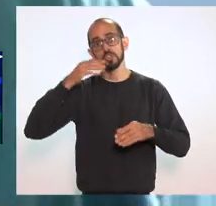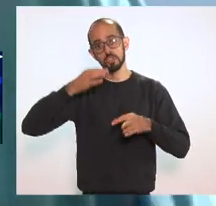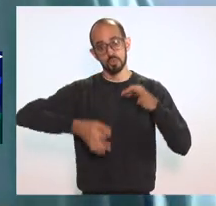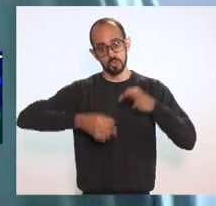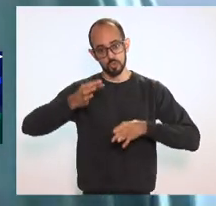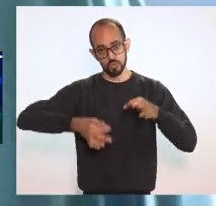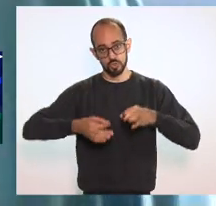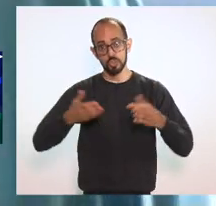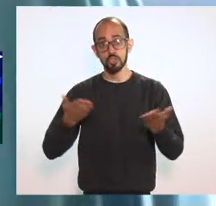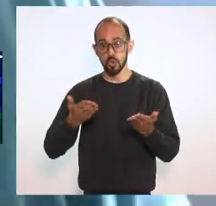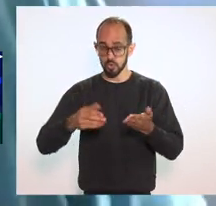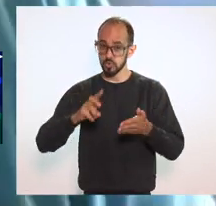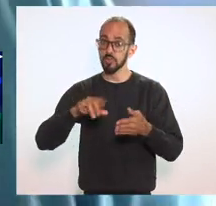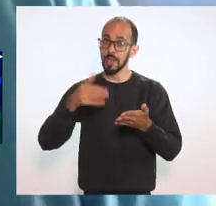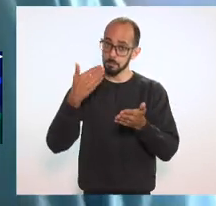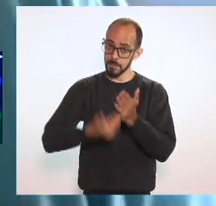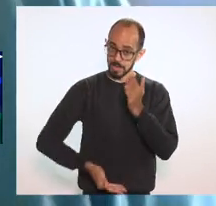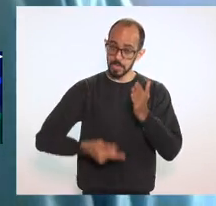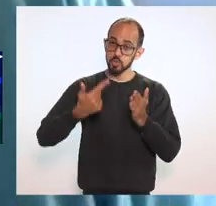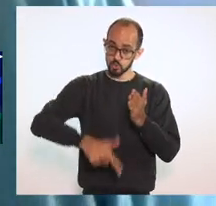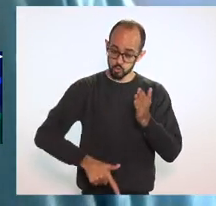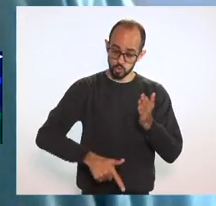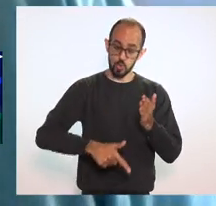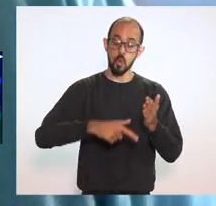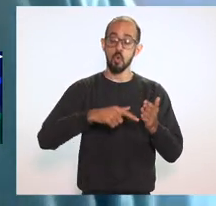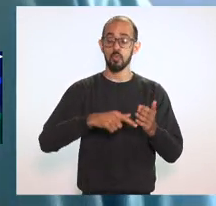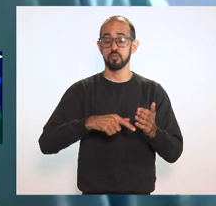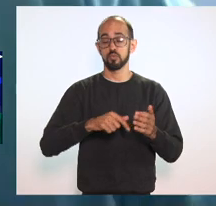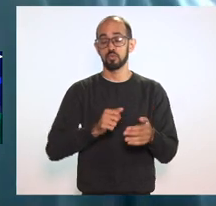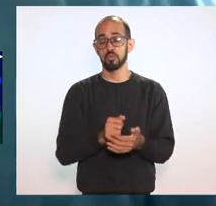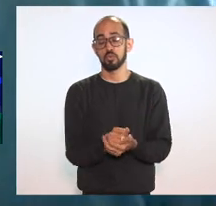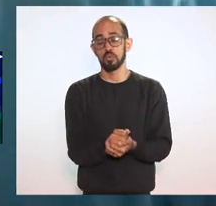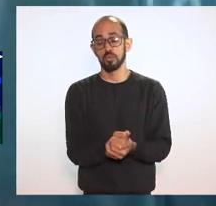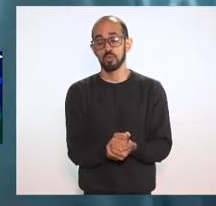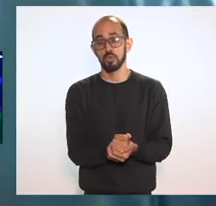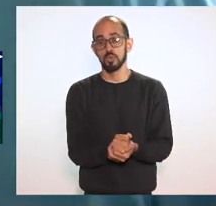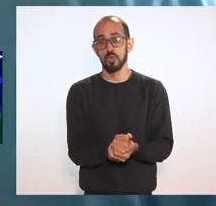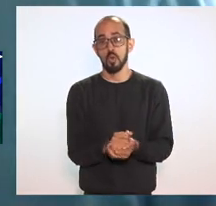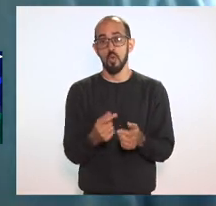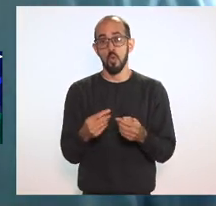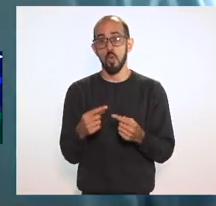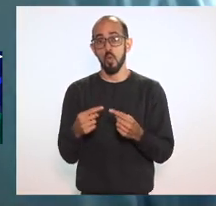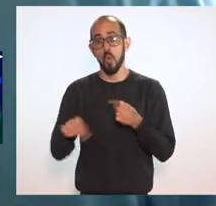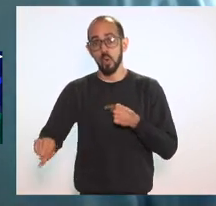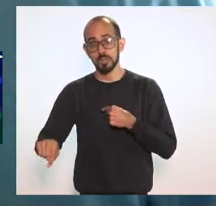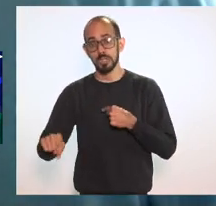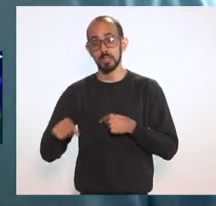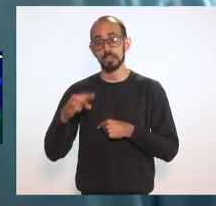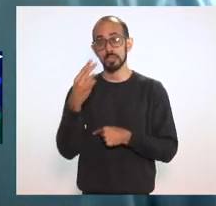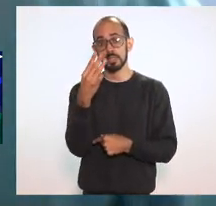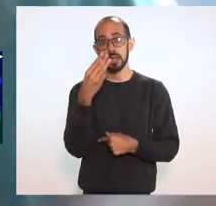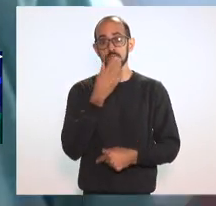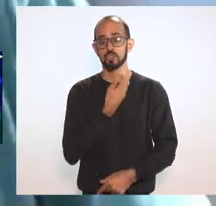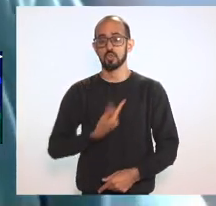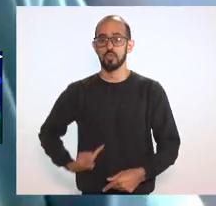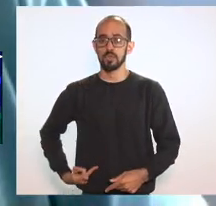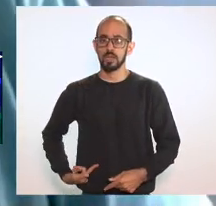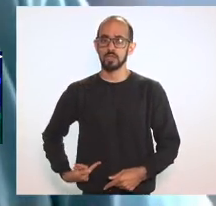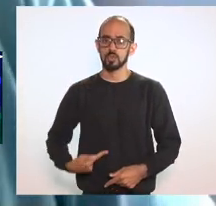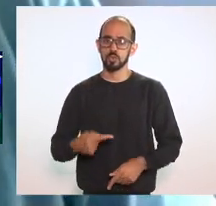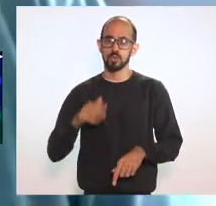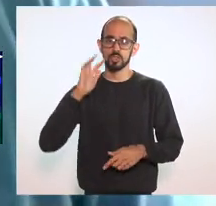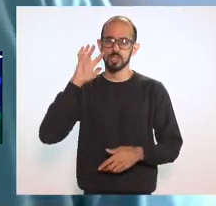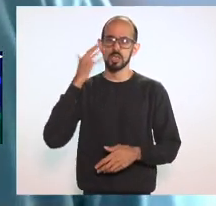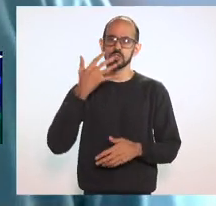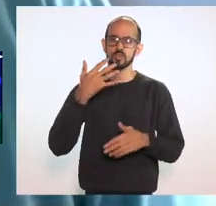perder o Mate logo mais aqui algumas é contra três governadores e tomaram